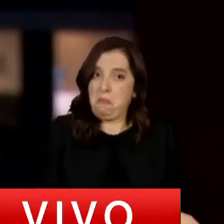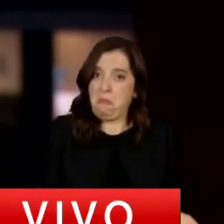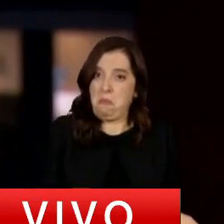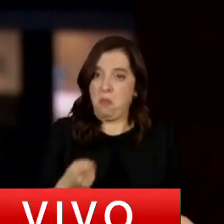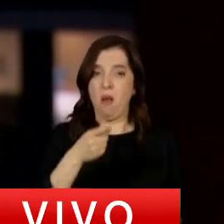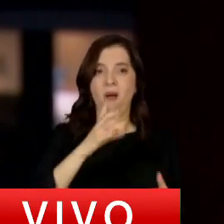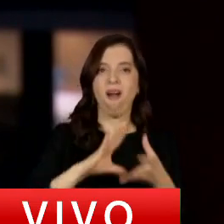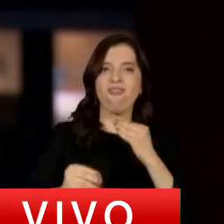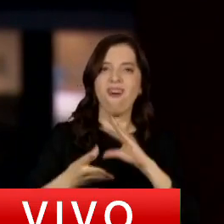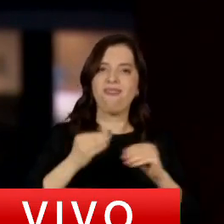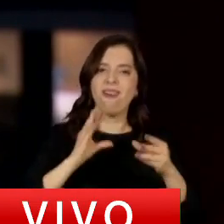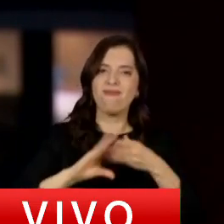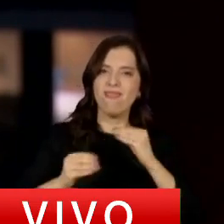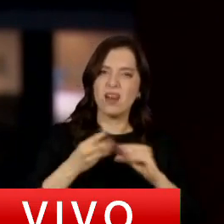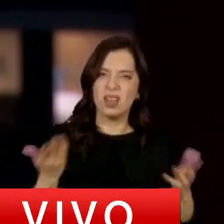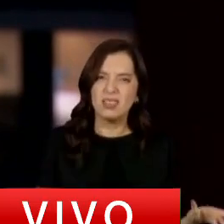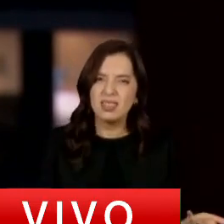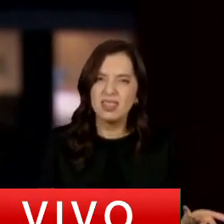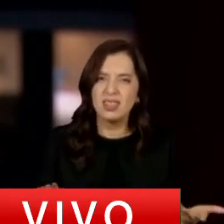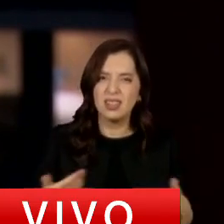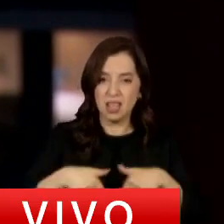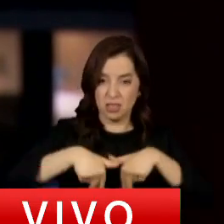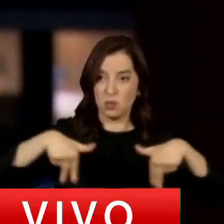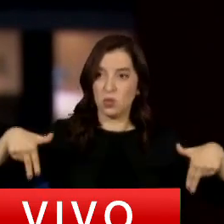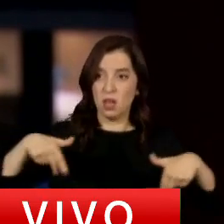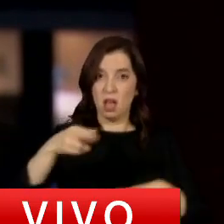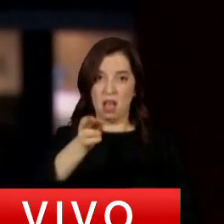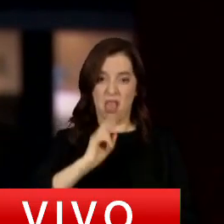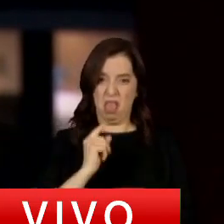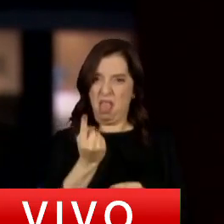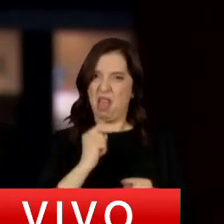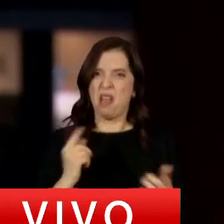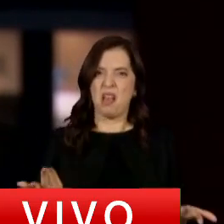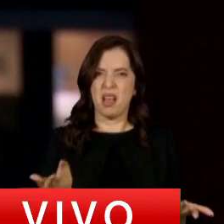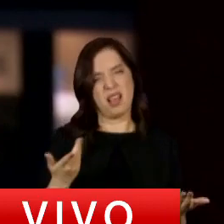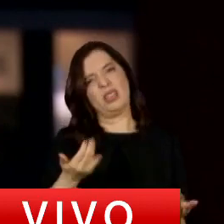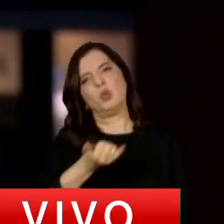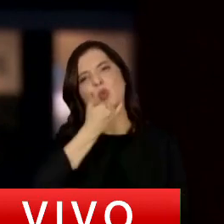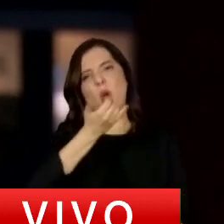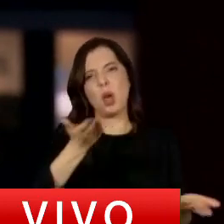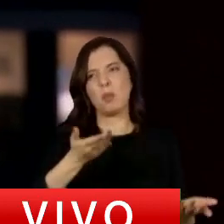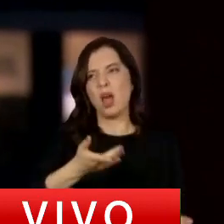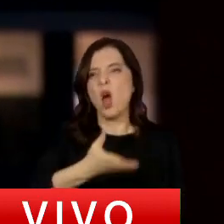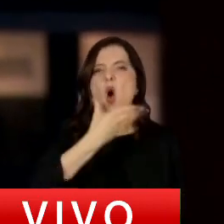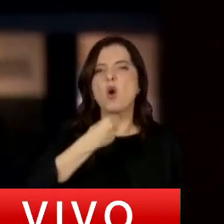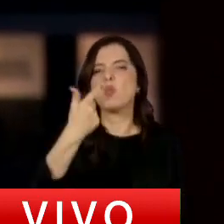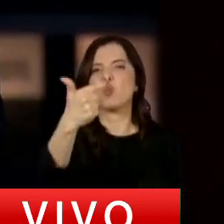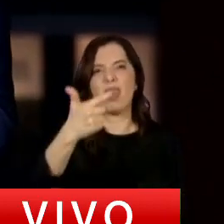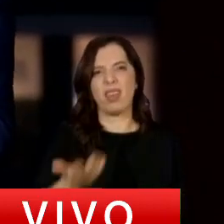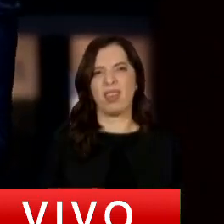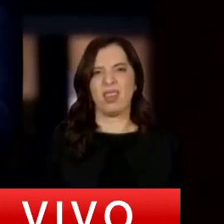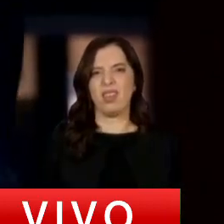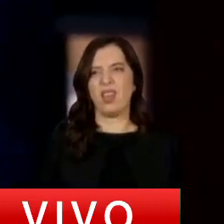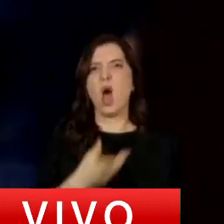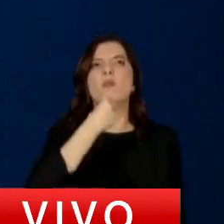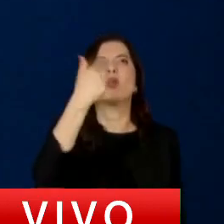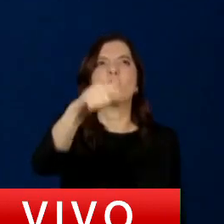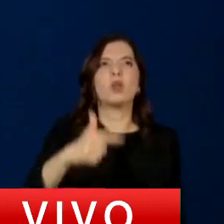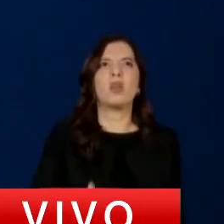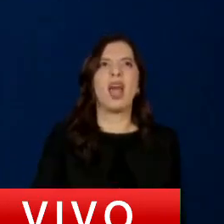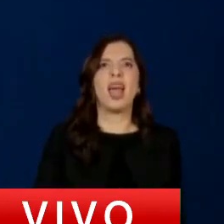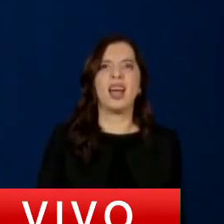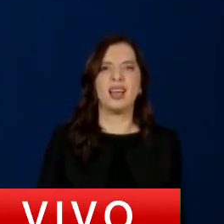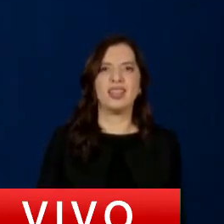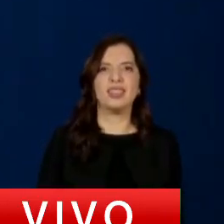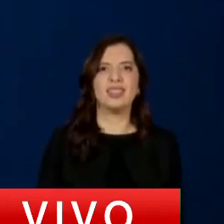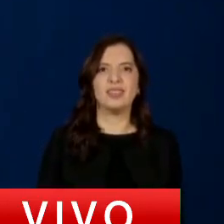José luí da Atena ao mandar aquelas mensagens que a gente mostrou aqueles prints pedindo perdão para ele e